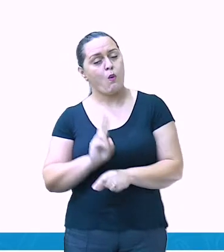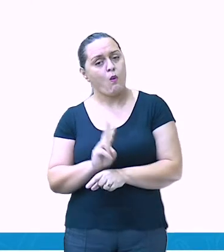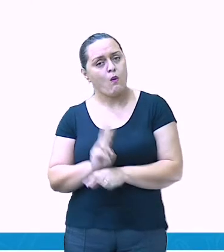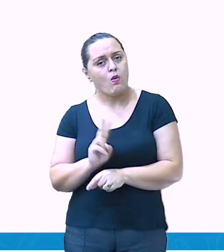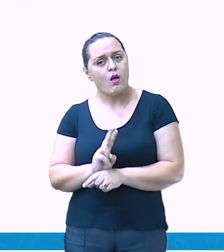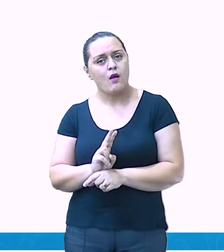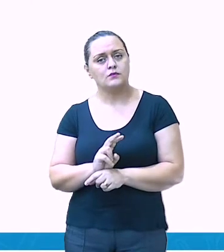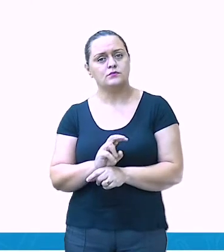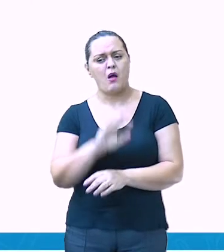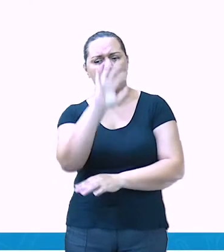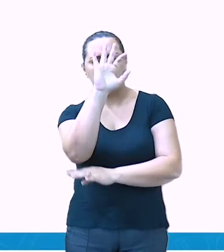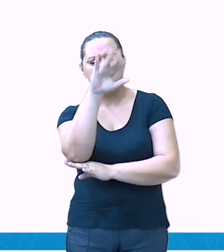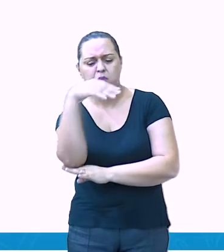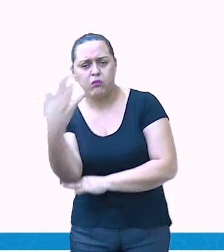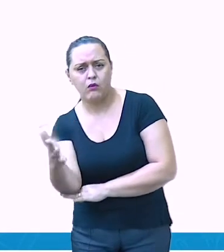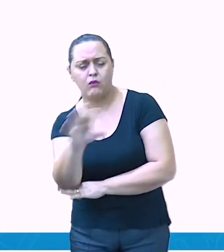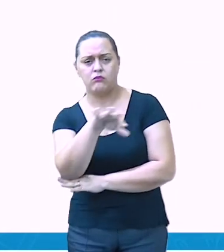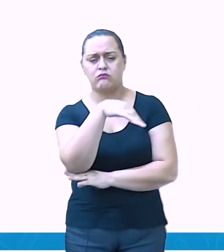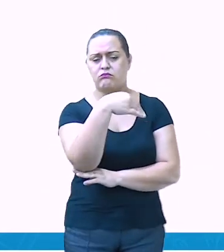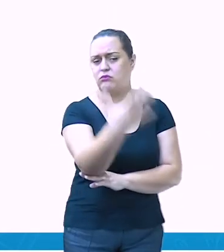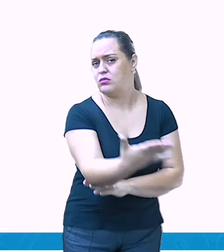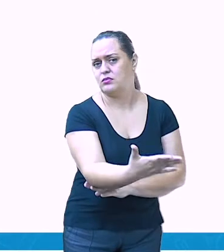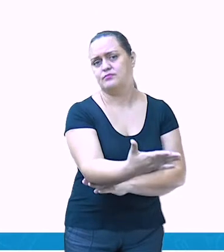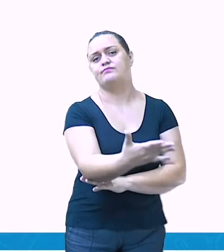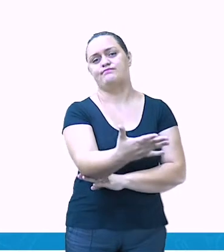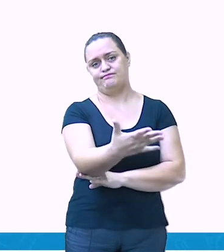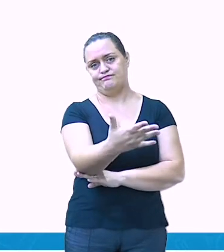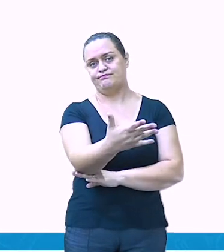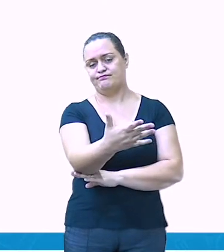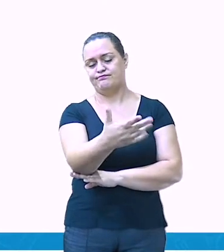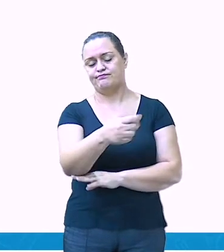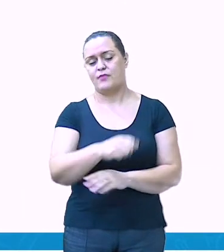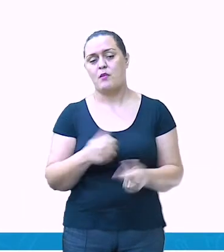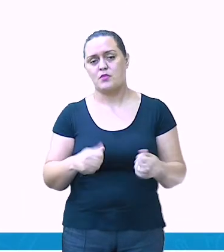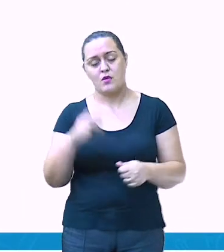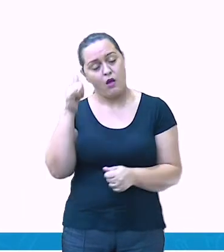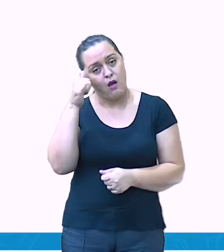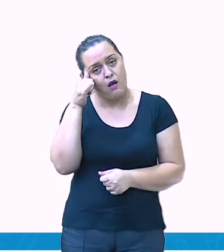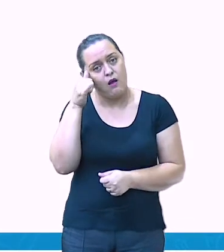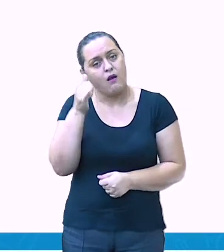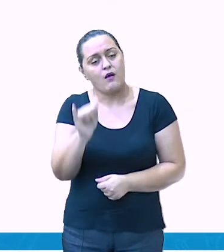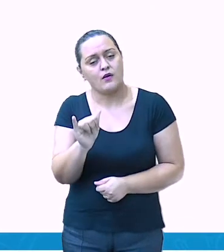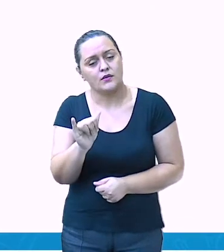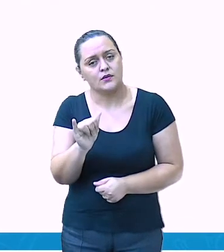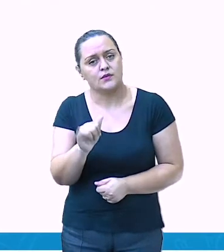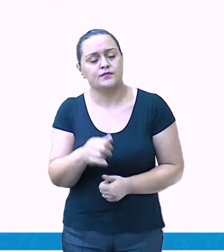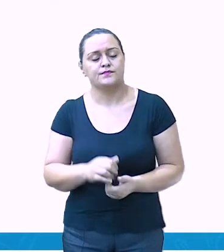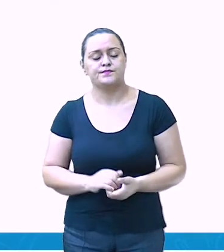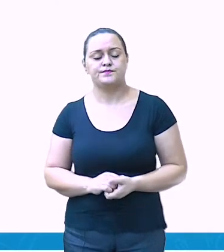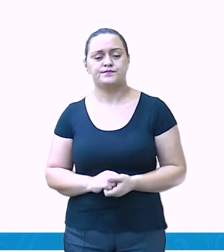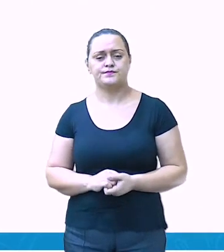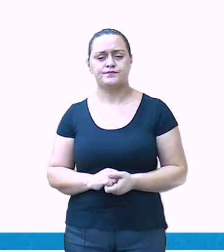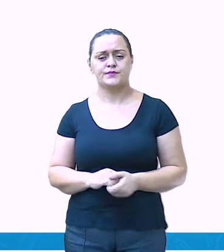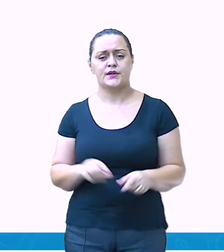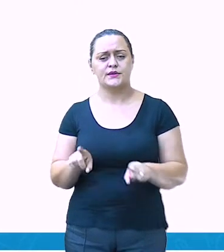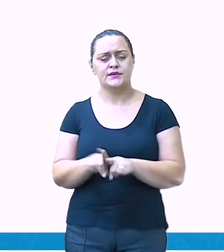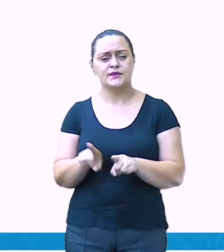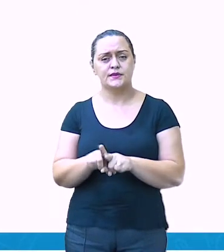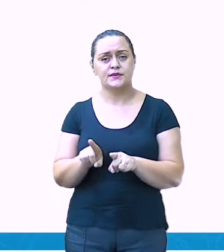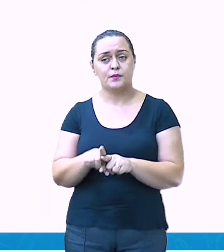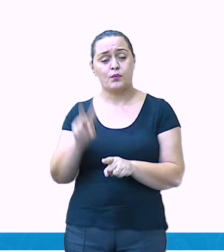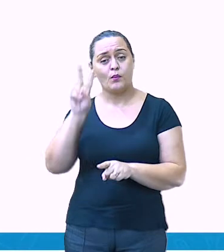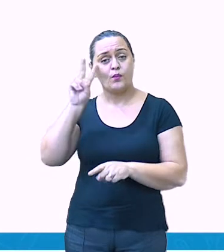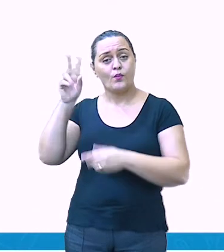segurar mais essa morrada. Uma outra coisa que acontece, principalmente nas nossas áreas,